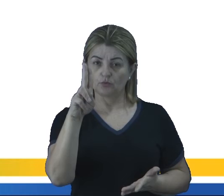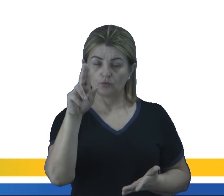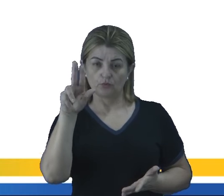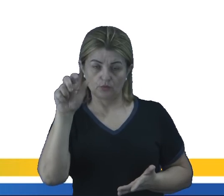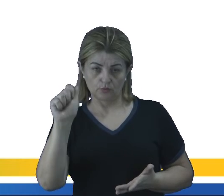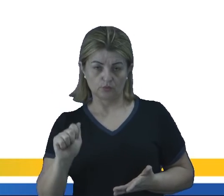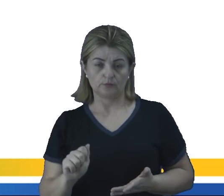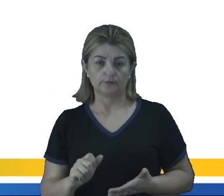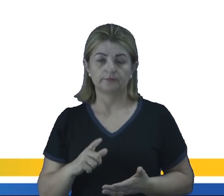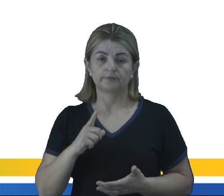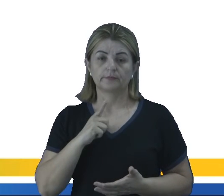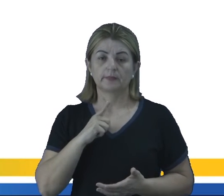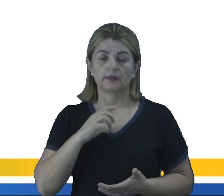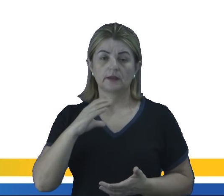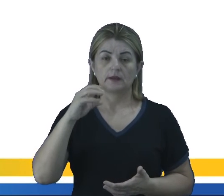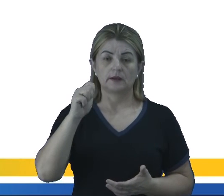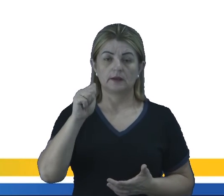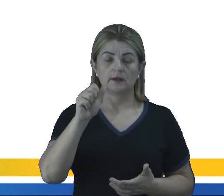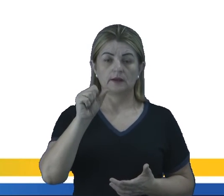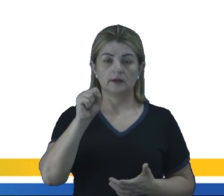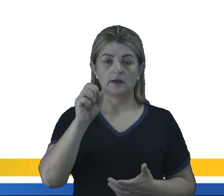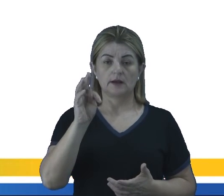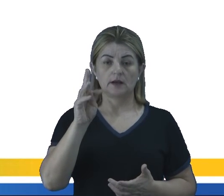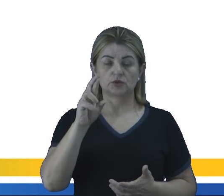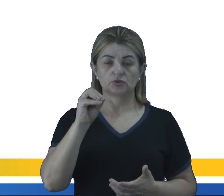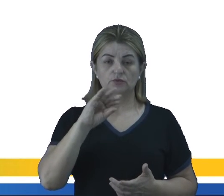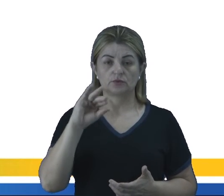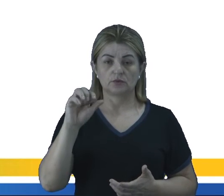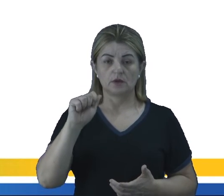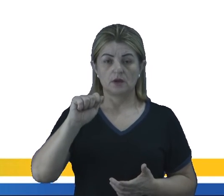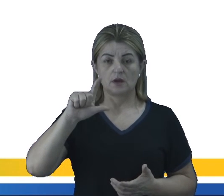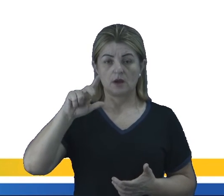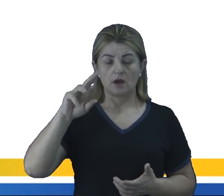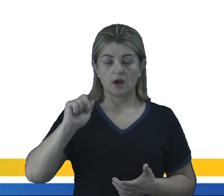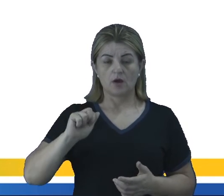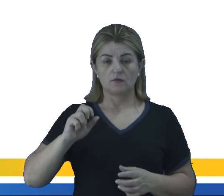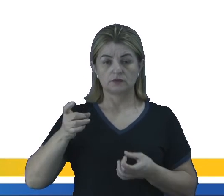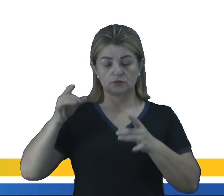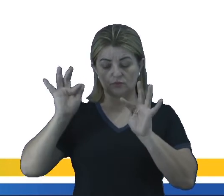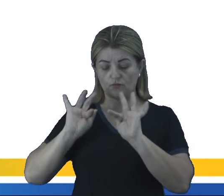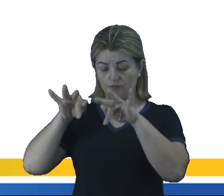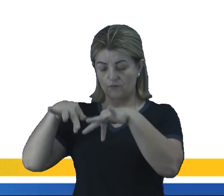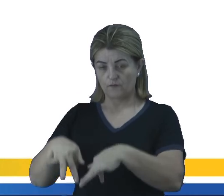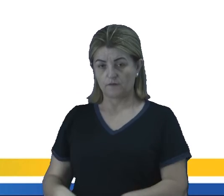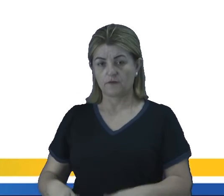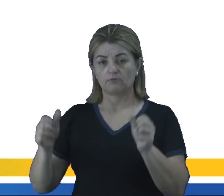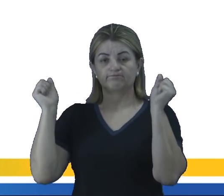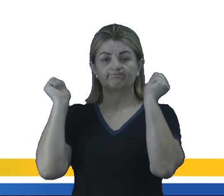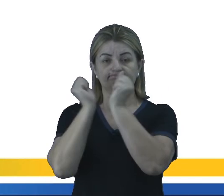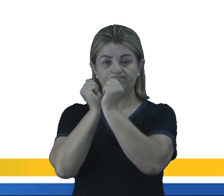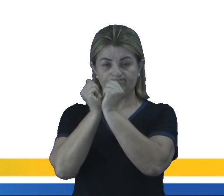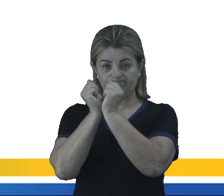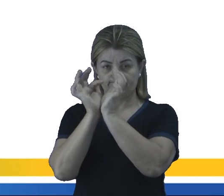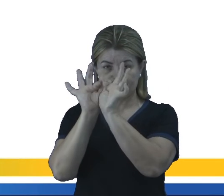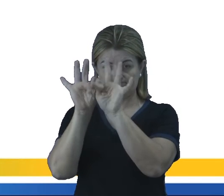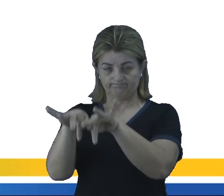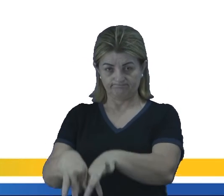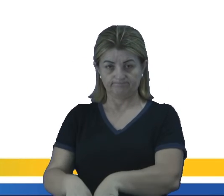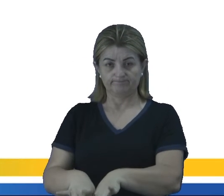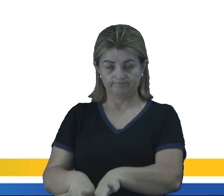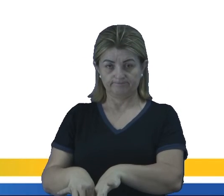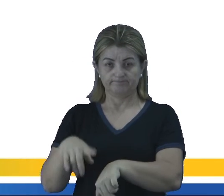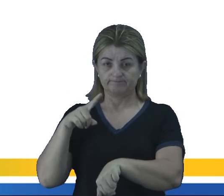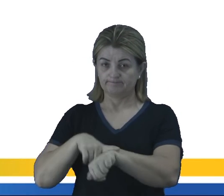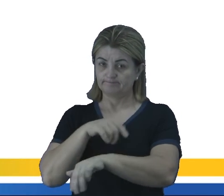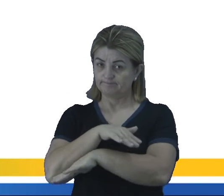então esse eu escritor aparecendo, o que ele acredita, a maneira de ele sentir, o que